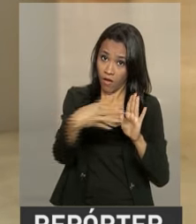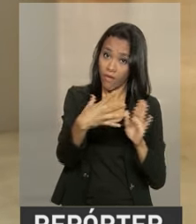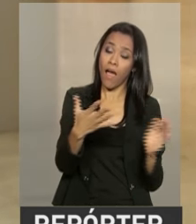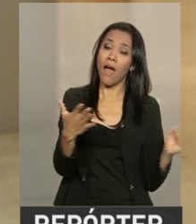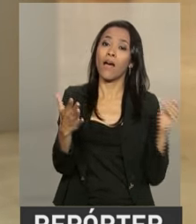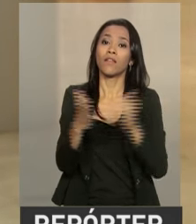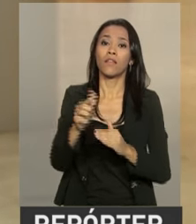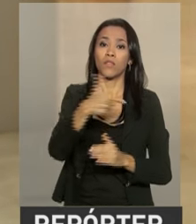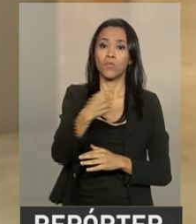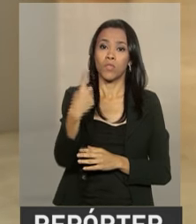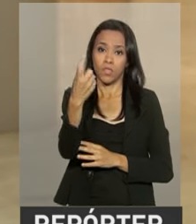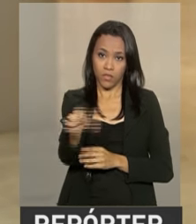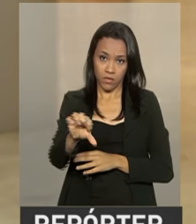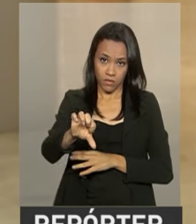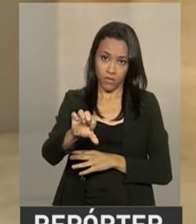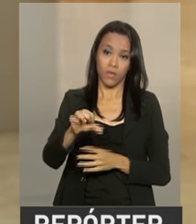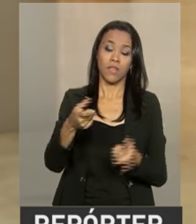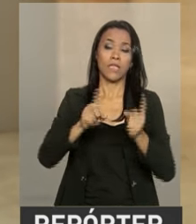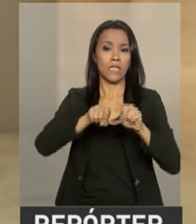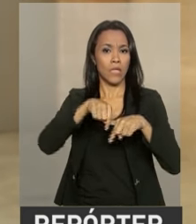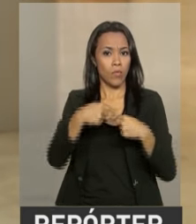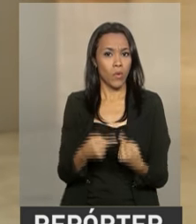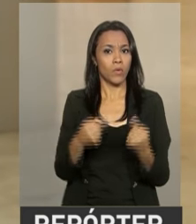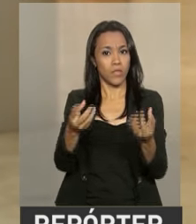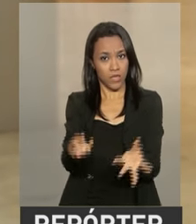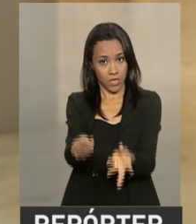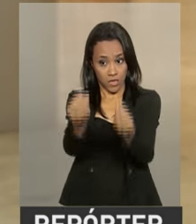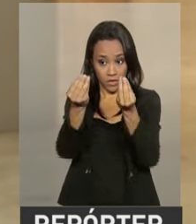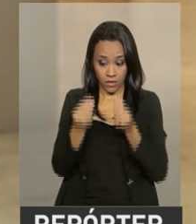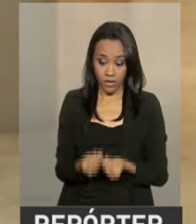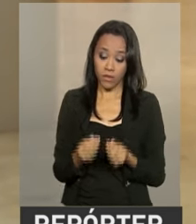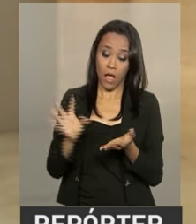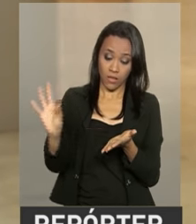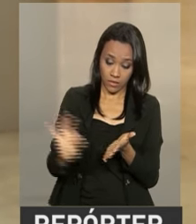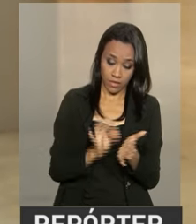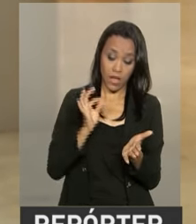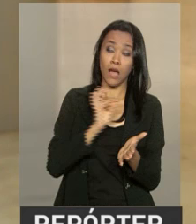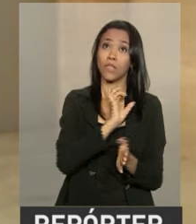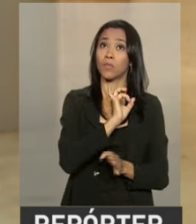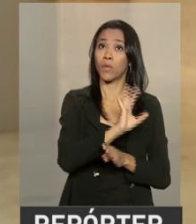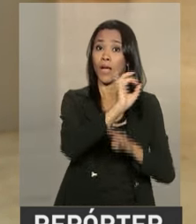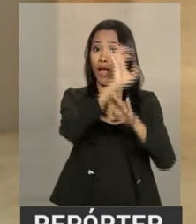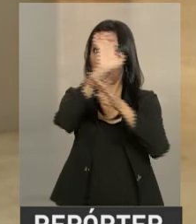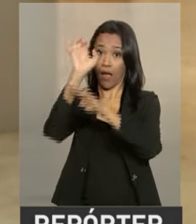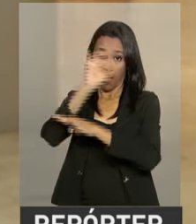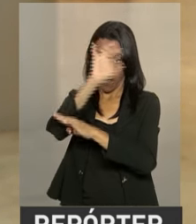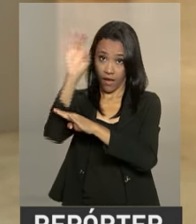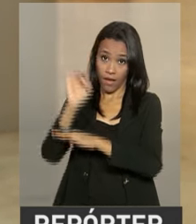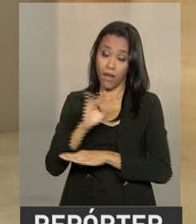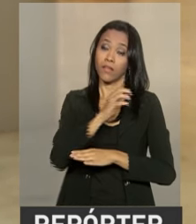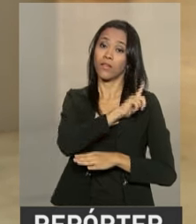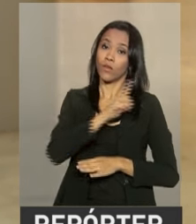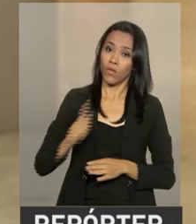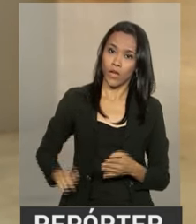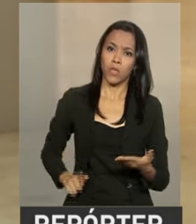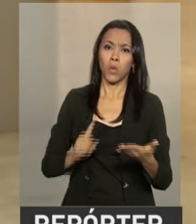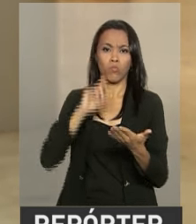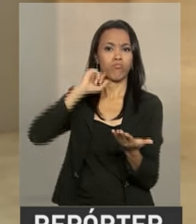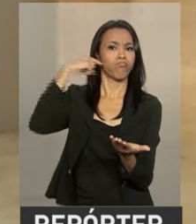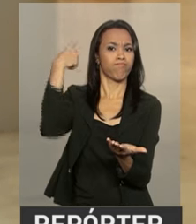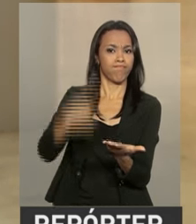segundo a nota Somente depois do recebimento da carta assinada pelos governadores com os termos do pacto de